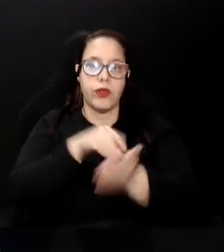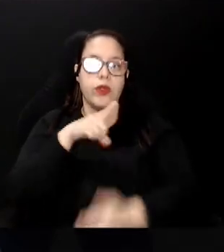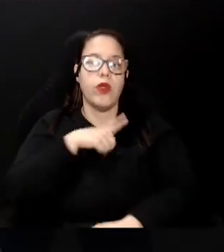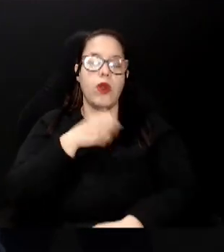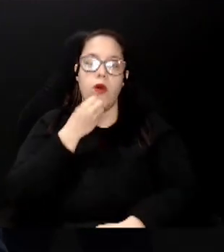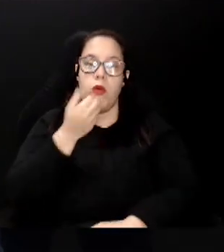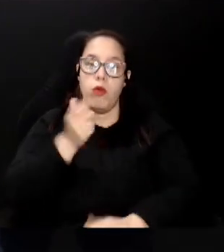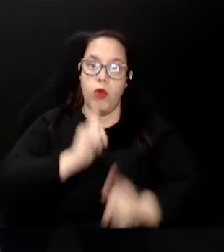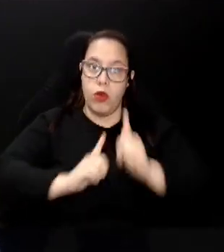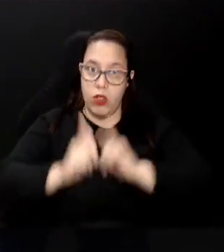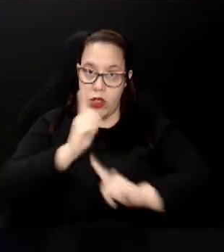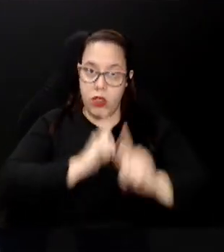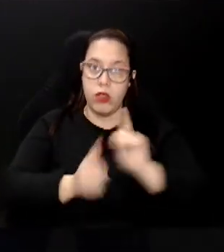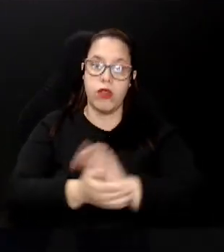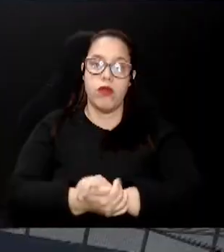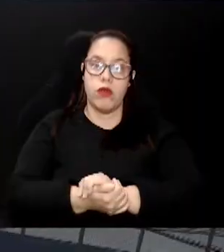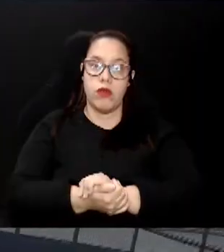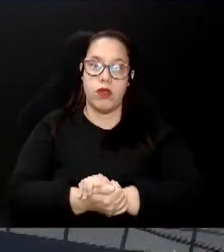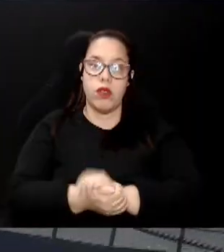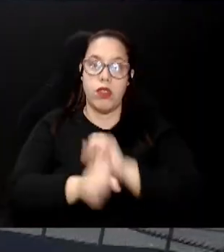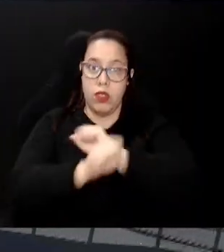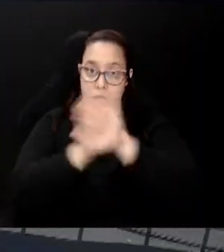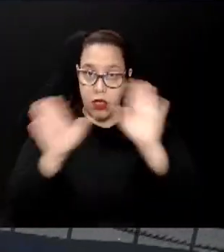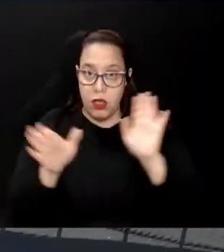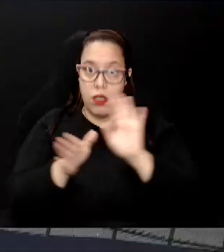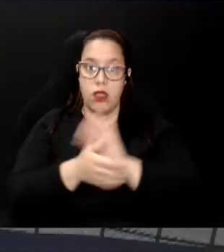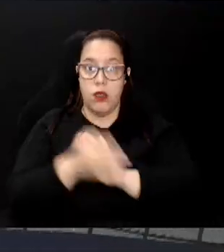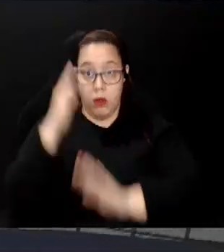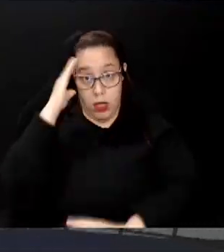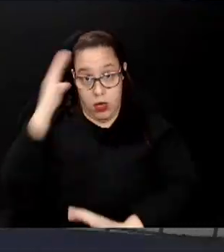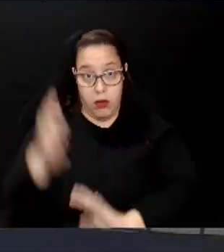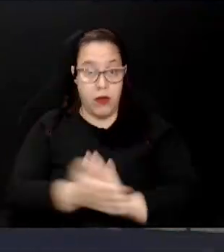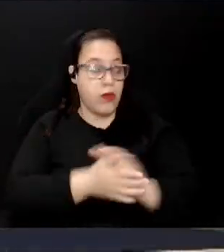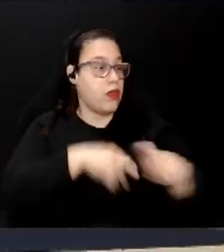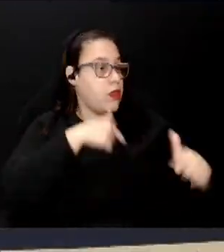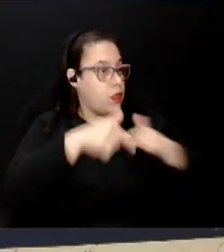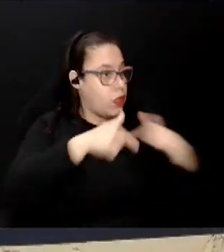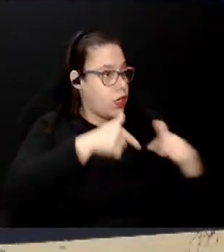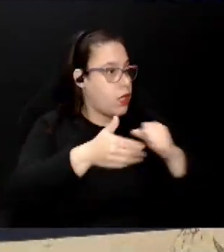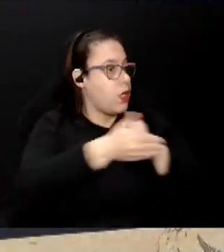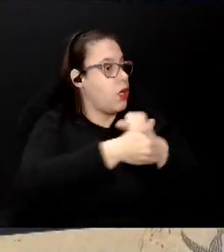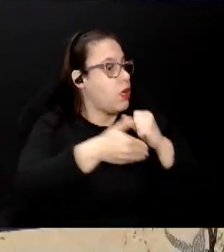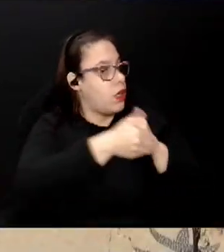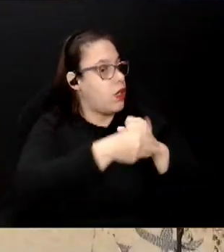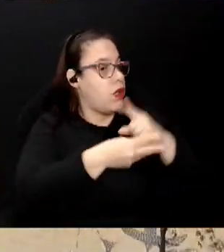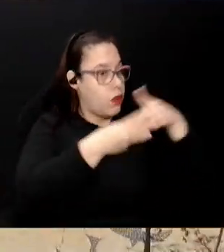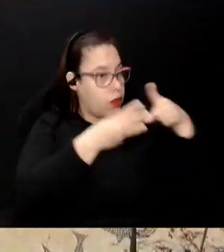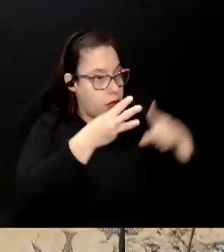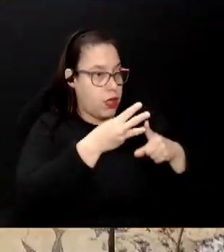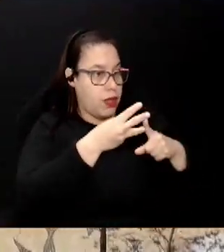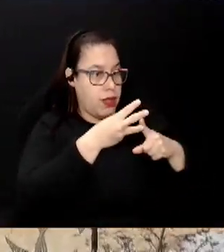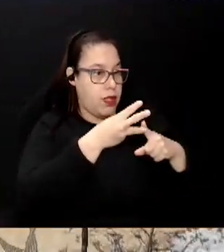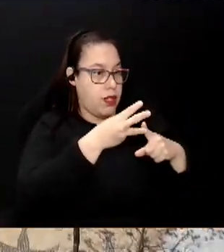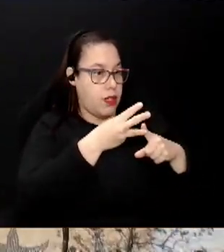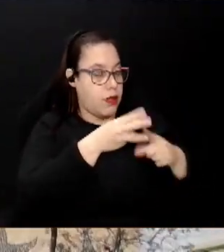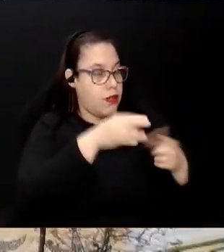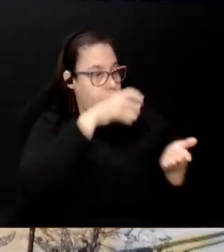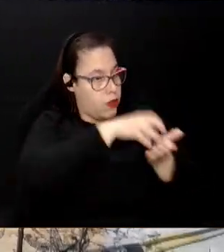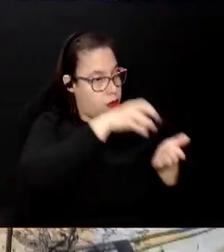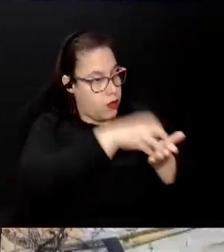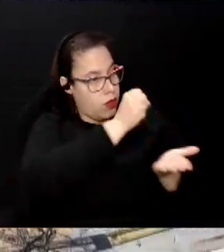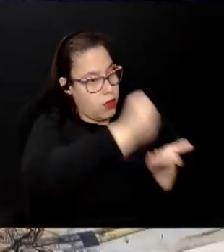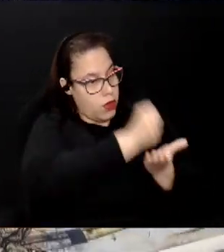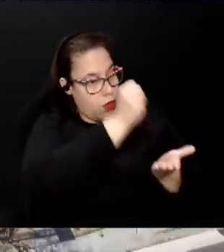boa transparência principalmente. O trabalho é baseado em 3 pilares: uma central de contratos e convênios,